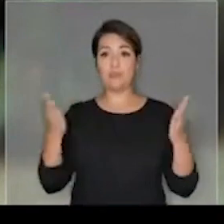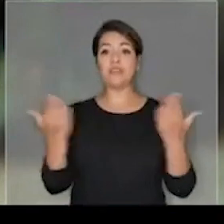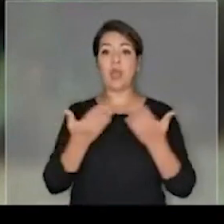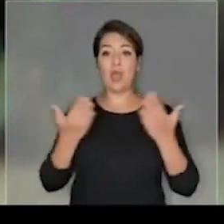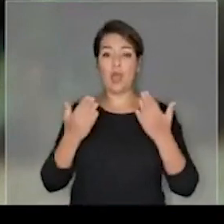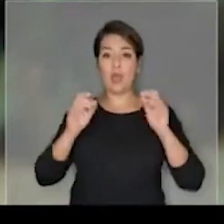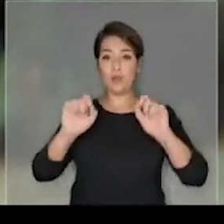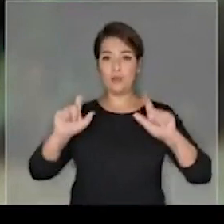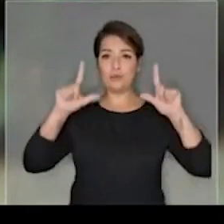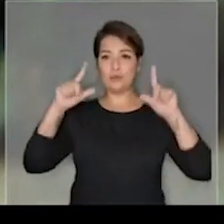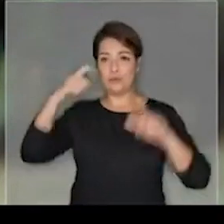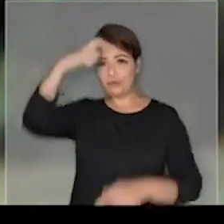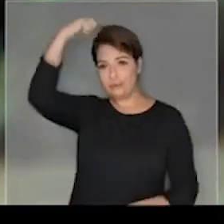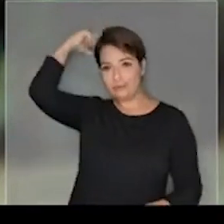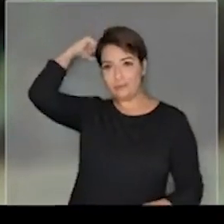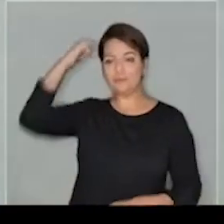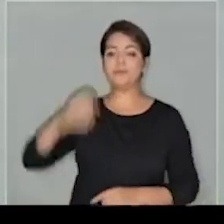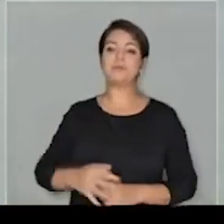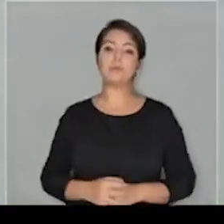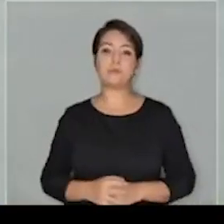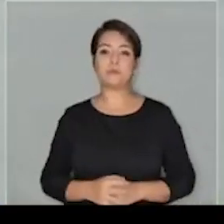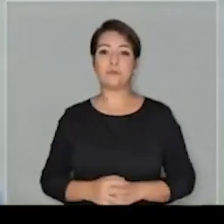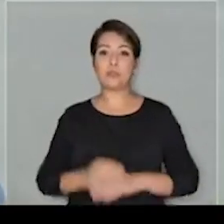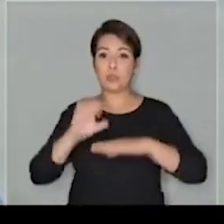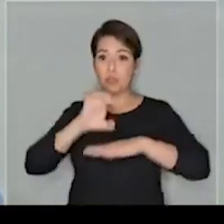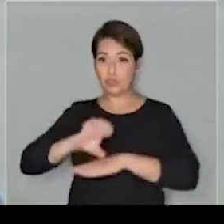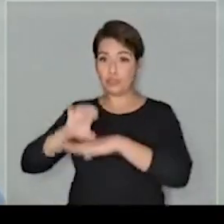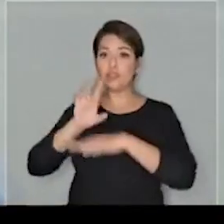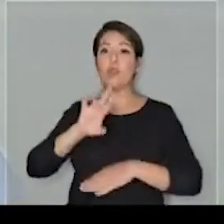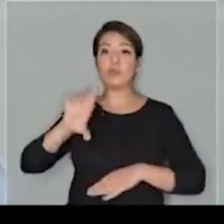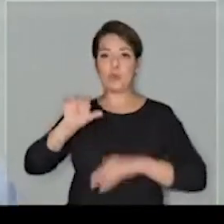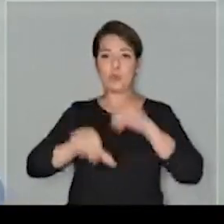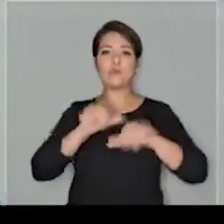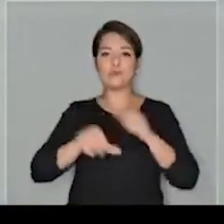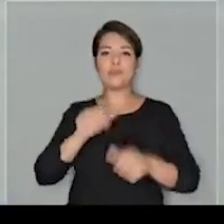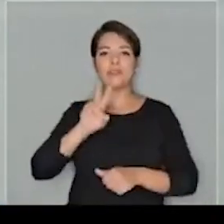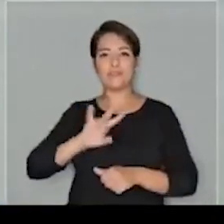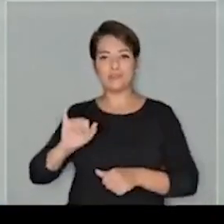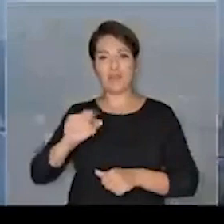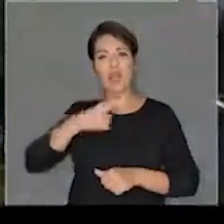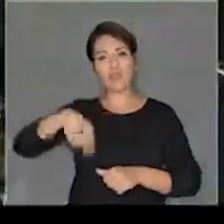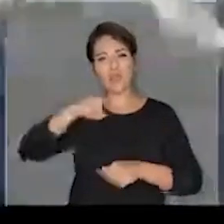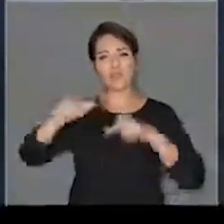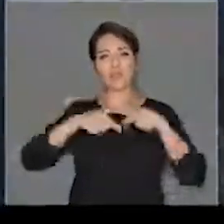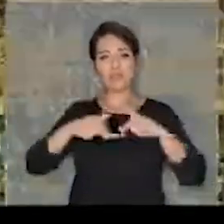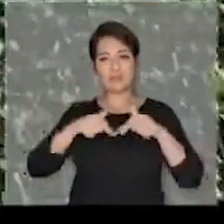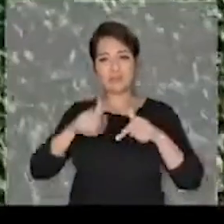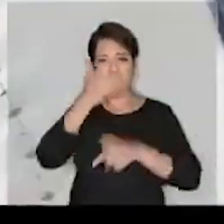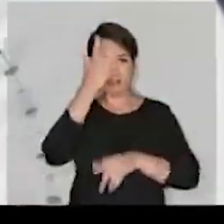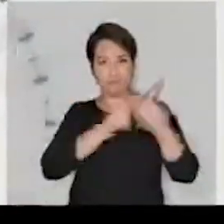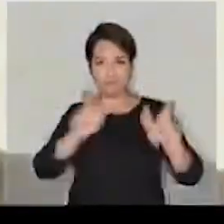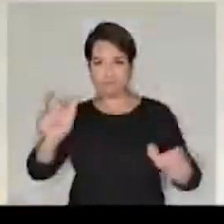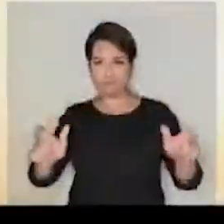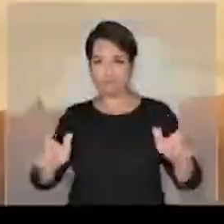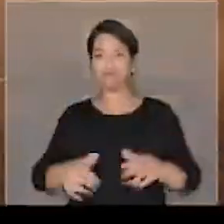começa agora o programa Rodrigo Neves o estado do Rio vai mudar e trabalhar para as pessoas